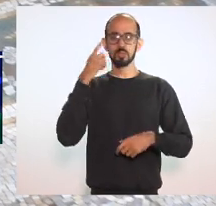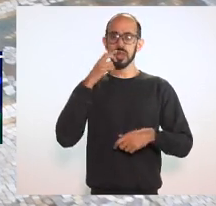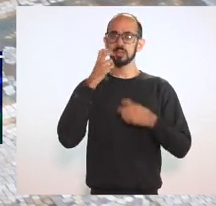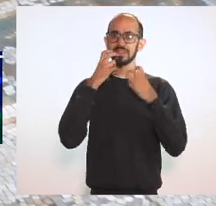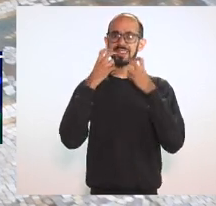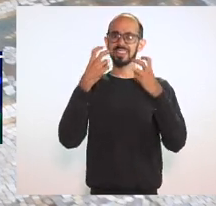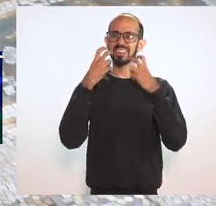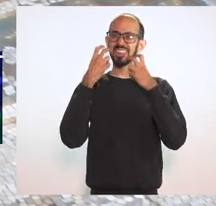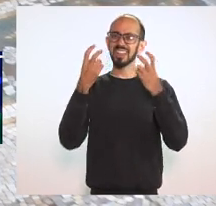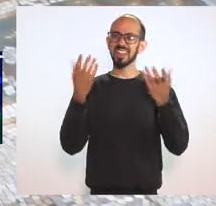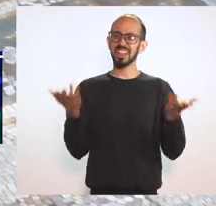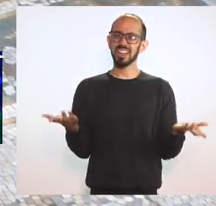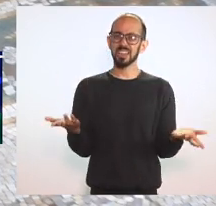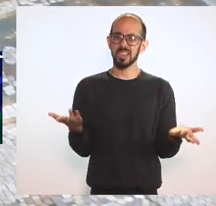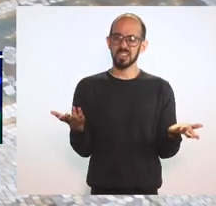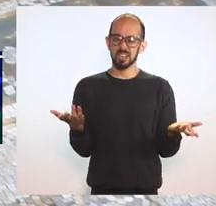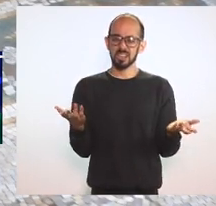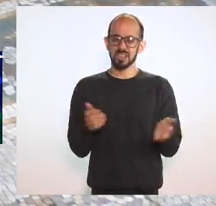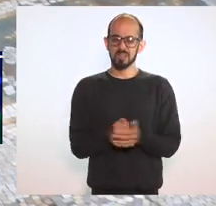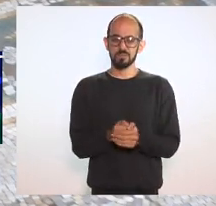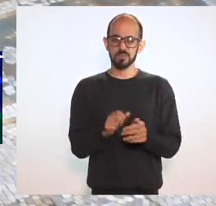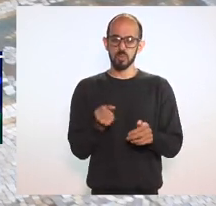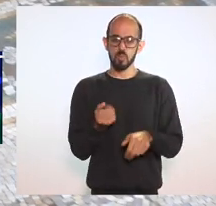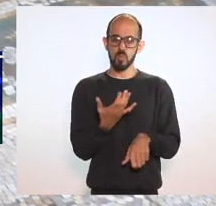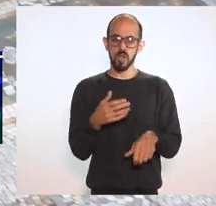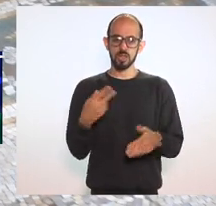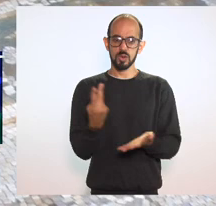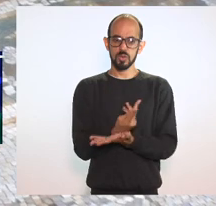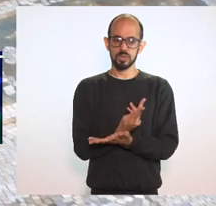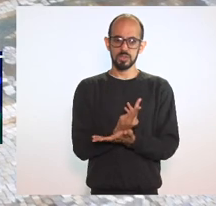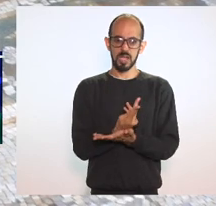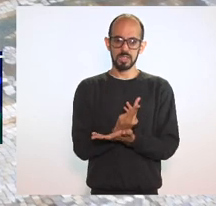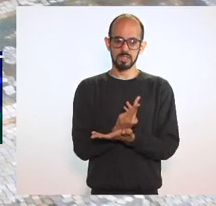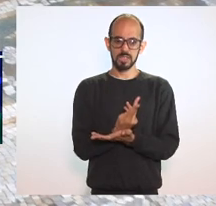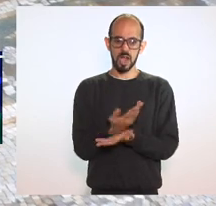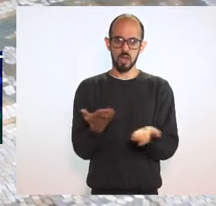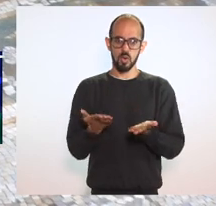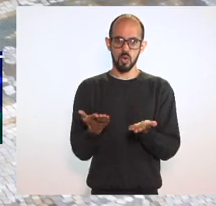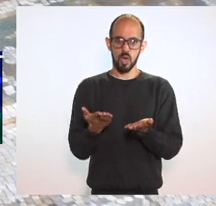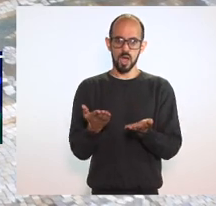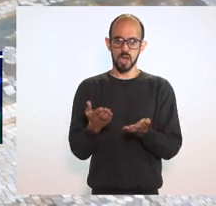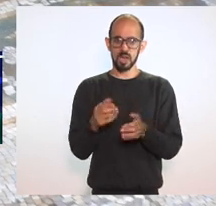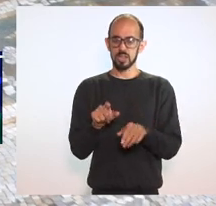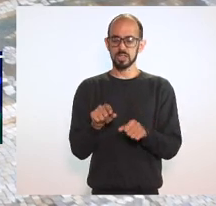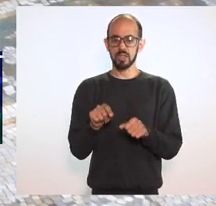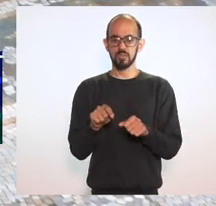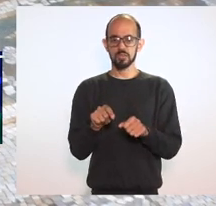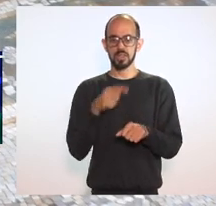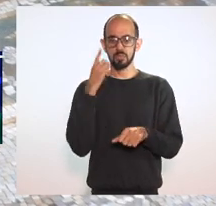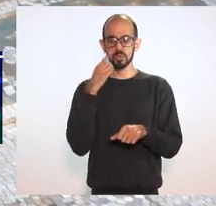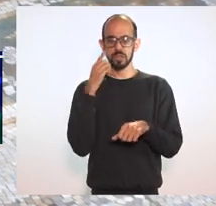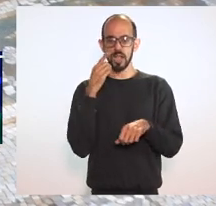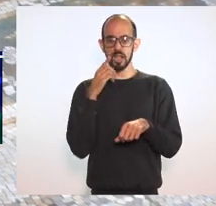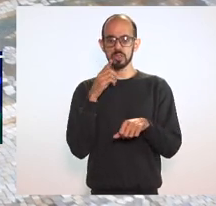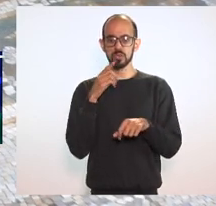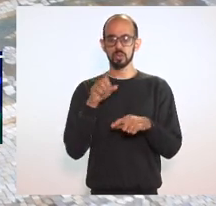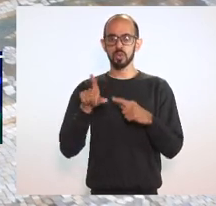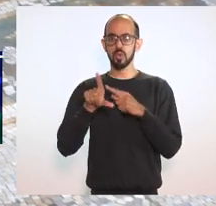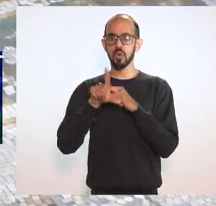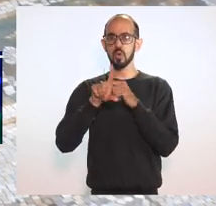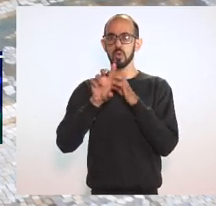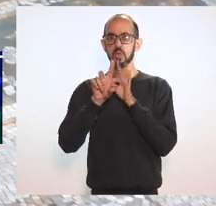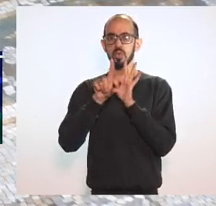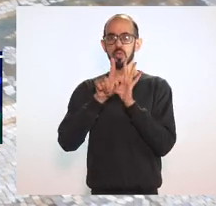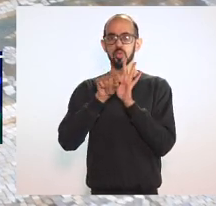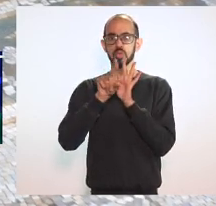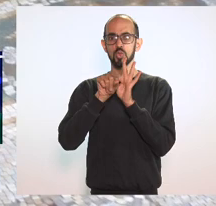nesta casa que enquanto a reunião acontecia eu tô dizendo que o governador estava fazendo um feriadão